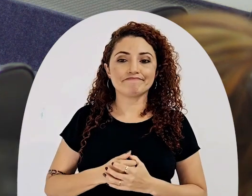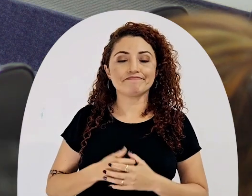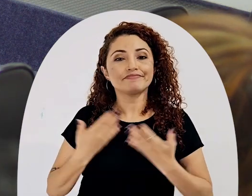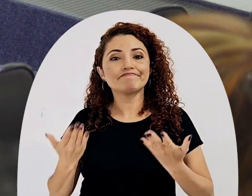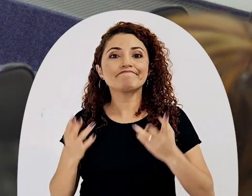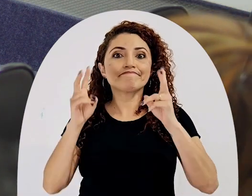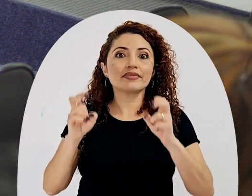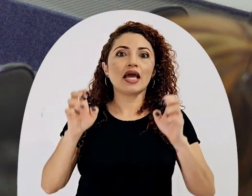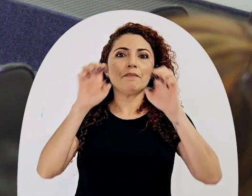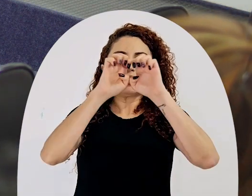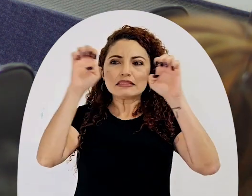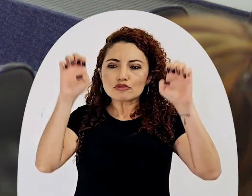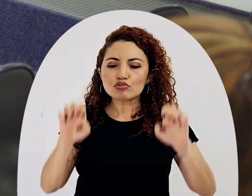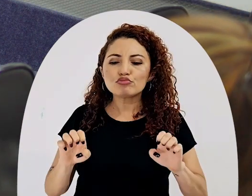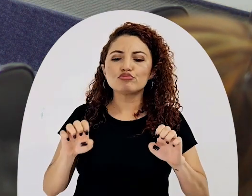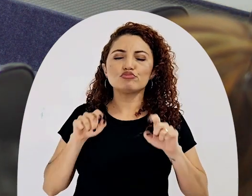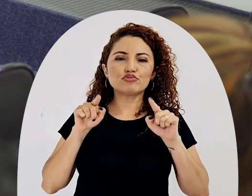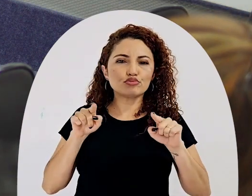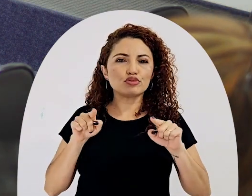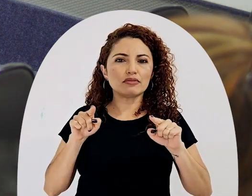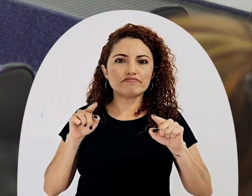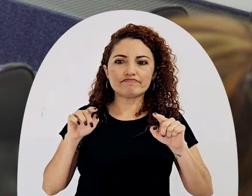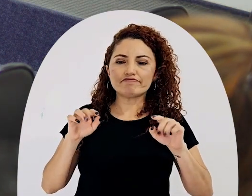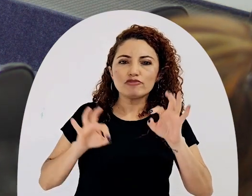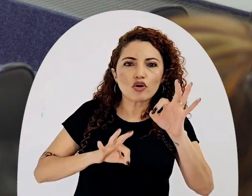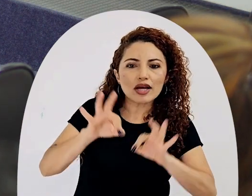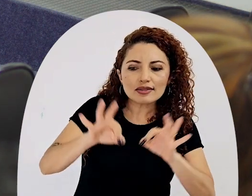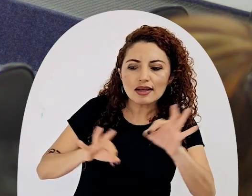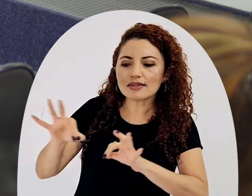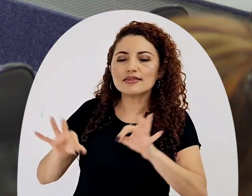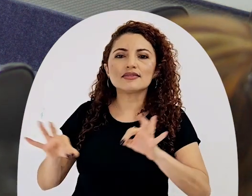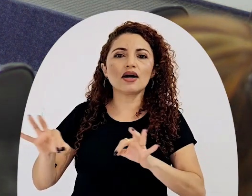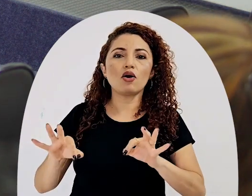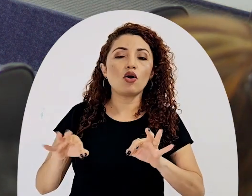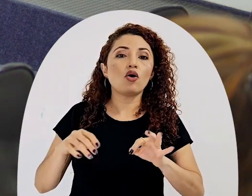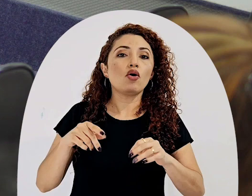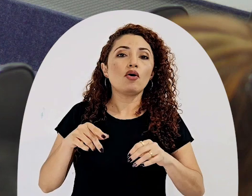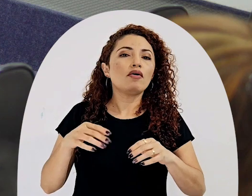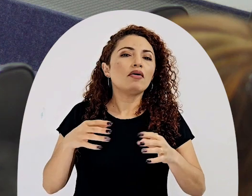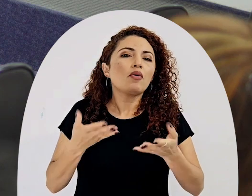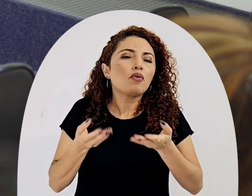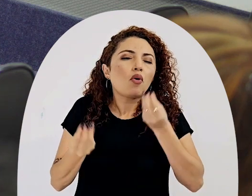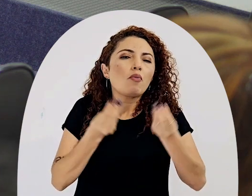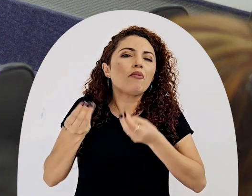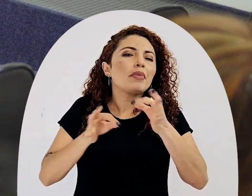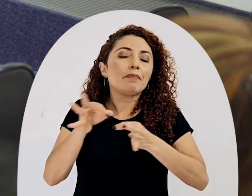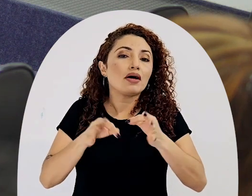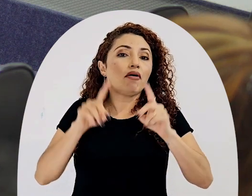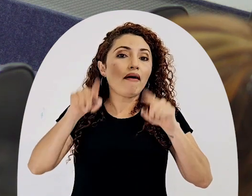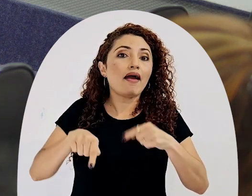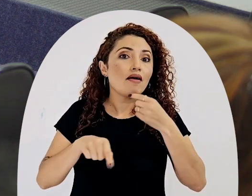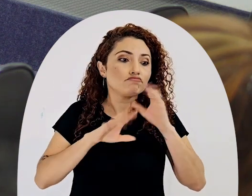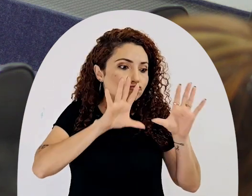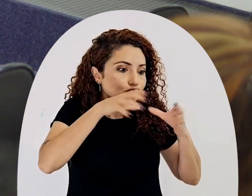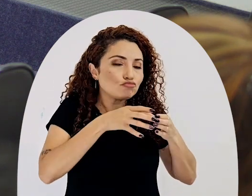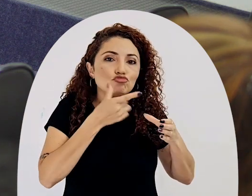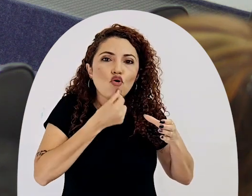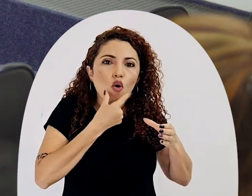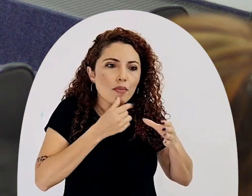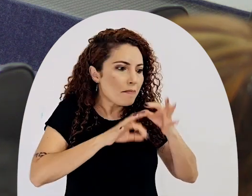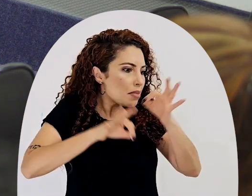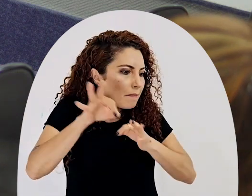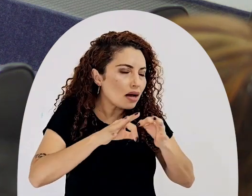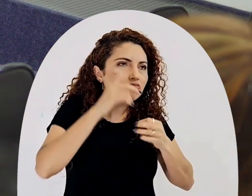e escrita por homens, pensada em homens. E que isso reflete na nossa vida até hoje. Então, por exemplo,